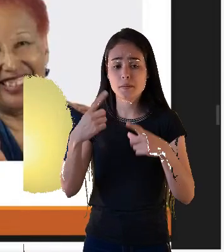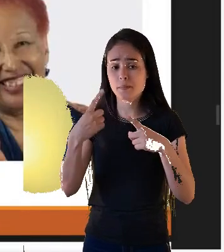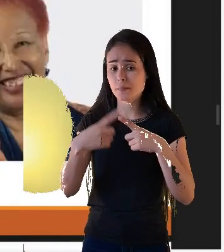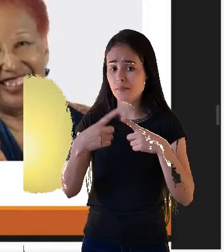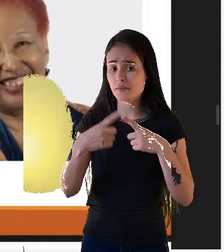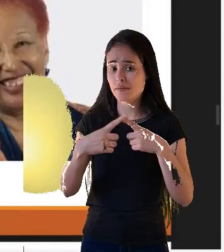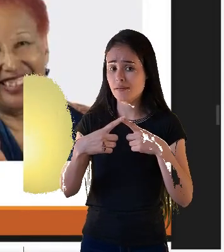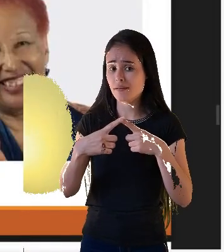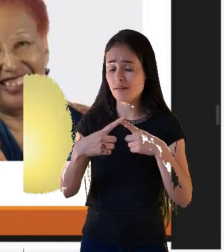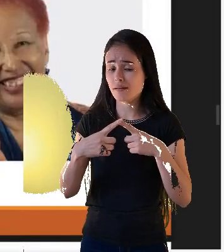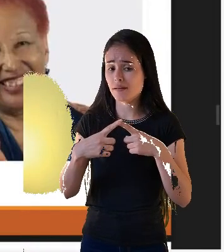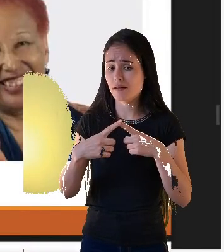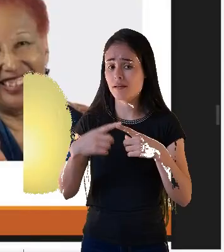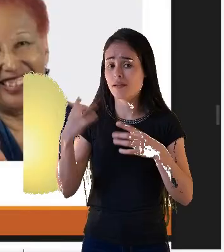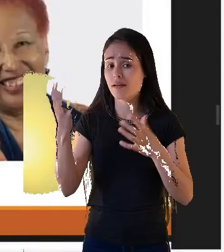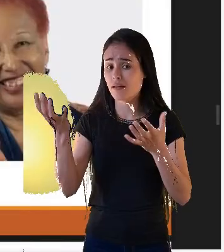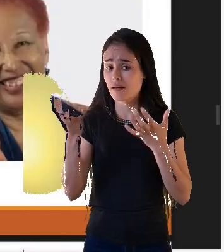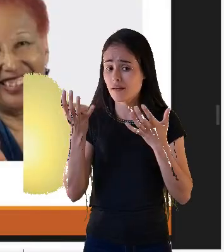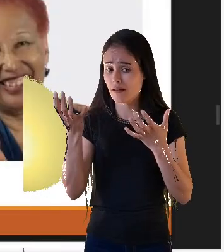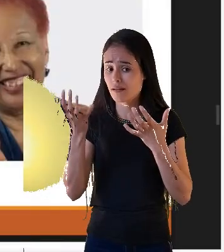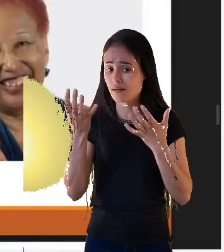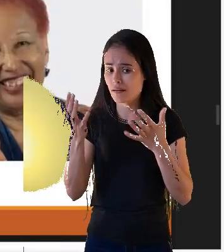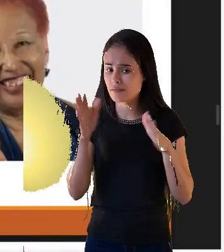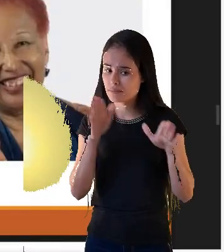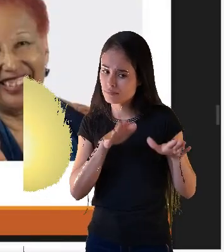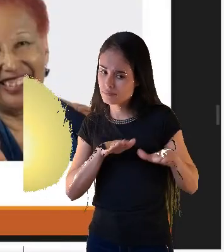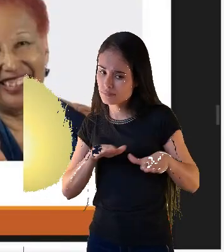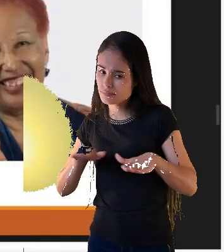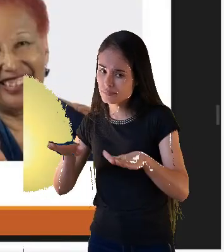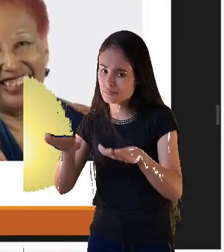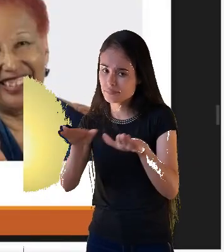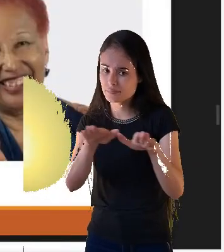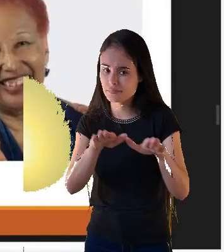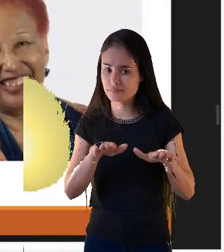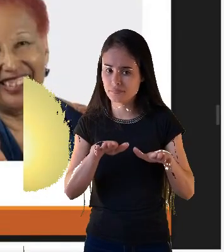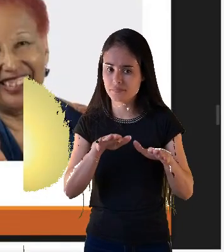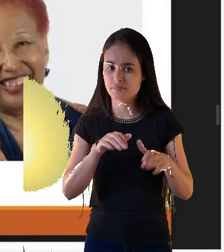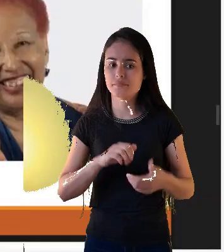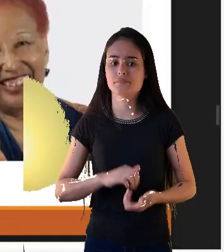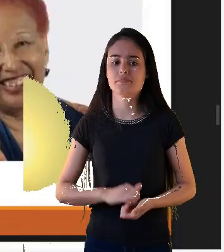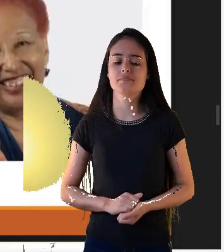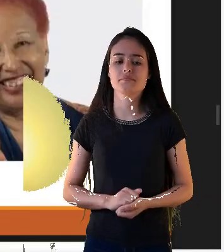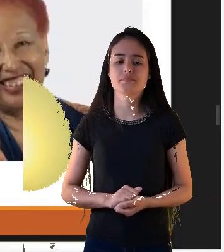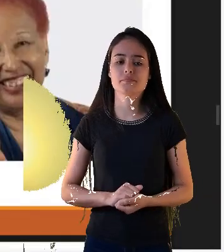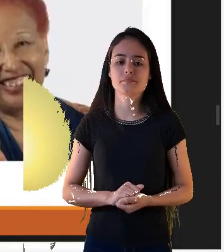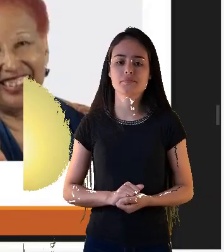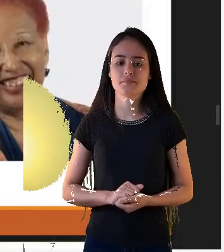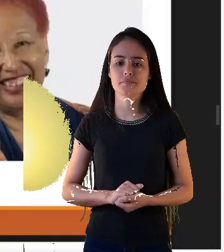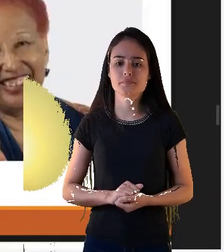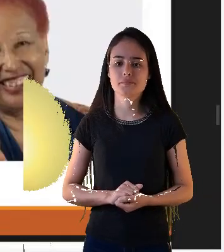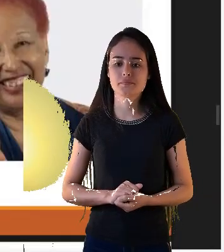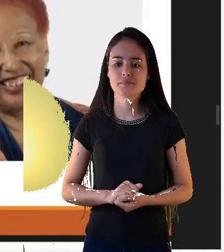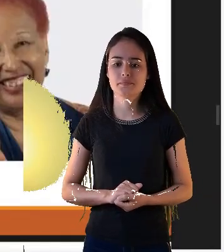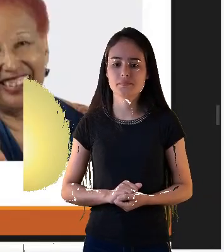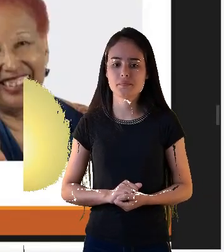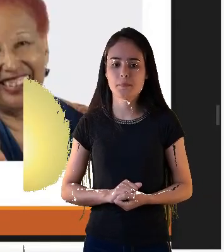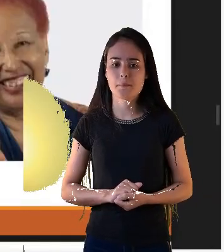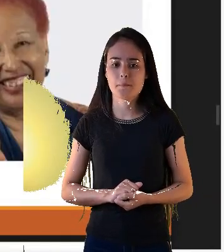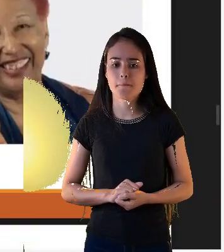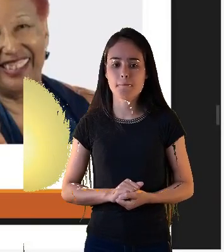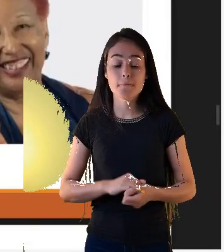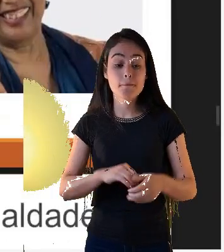do Ministério da Igualdade Racial, o movimento negro tem atuação importantíssima. Pode